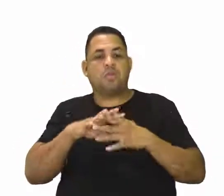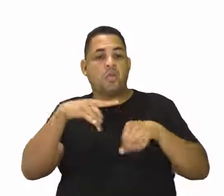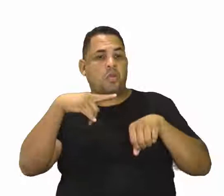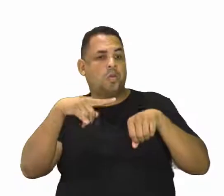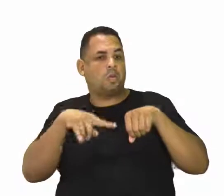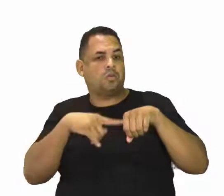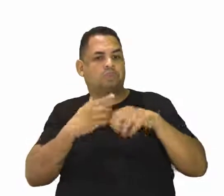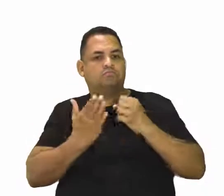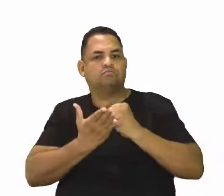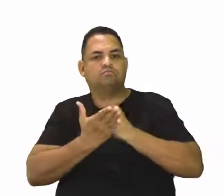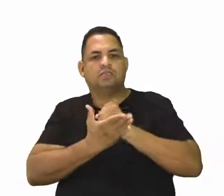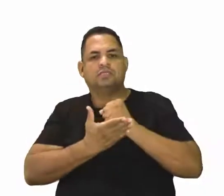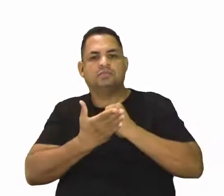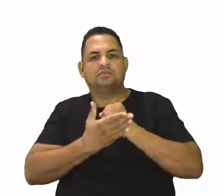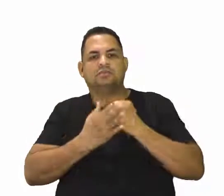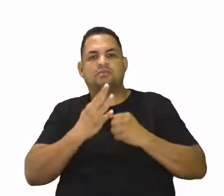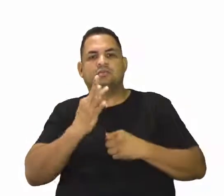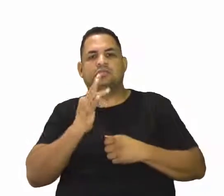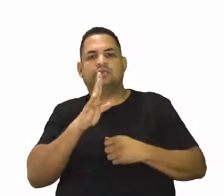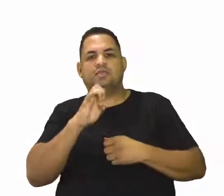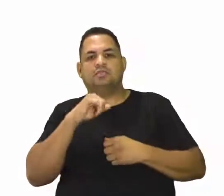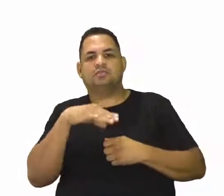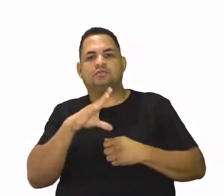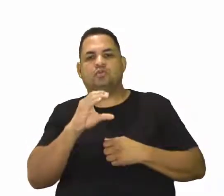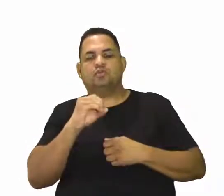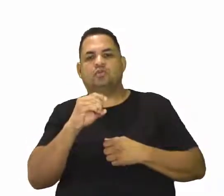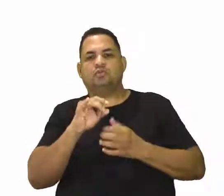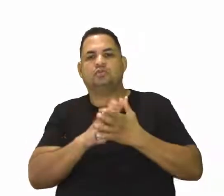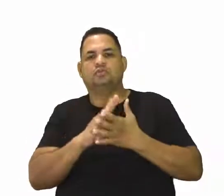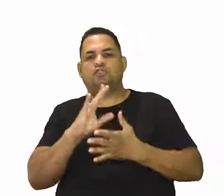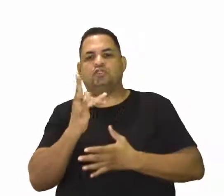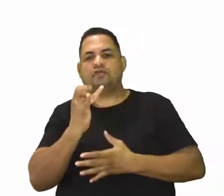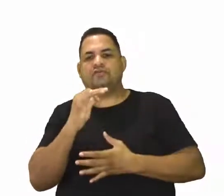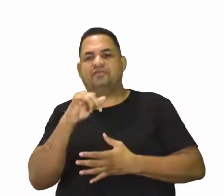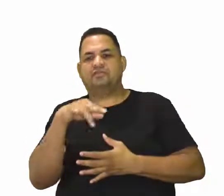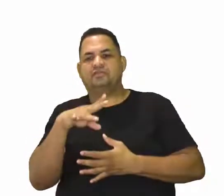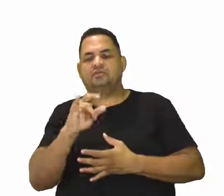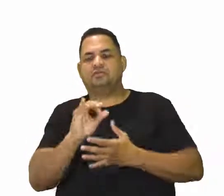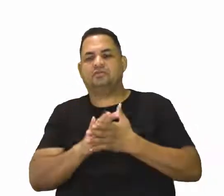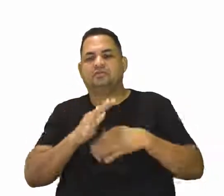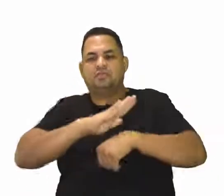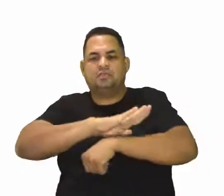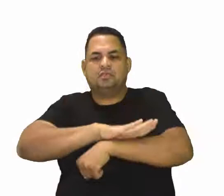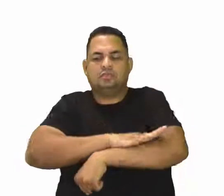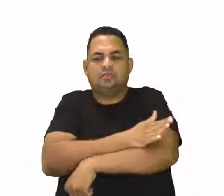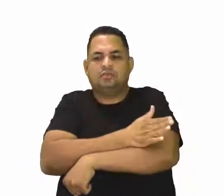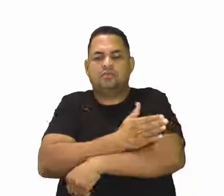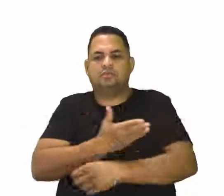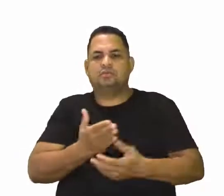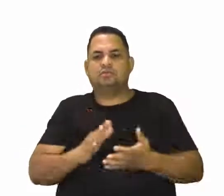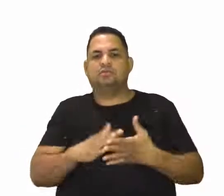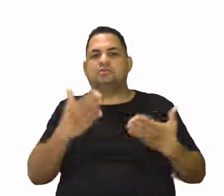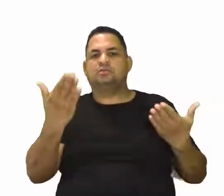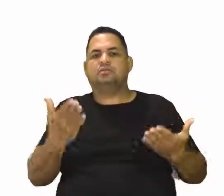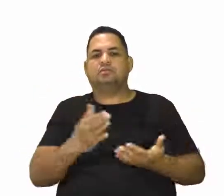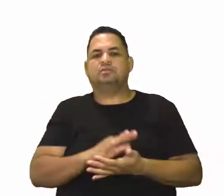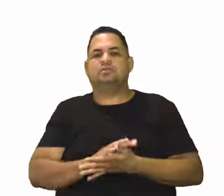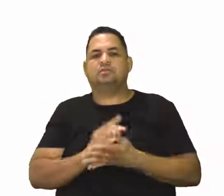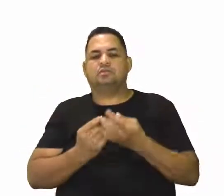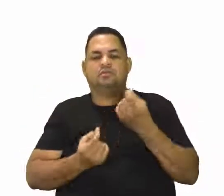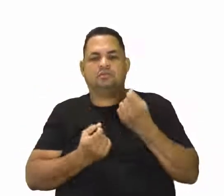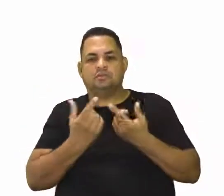paranoicos baseado do tribalismo no shopping nismo e no racismo tudo bem